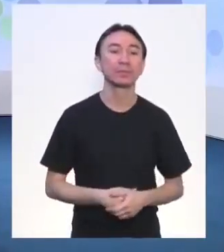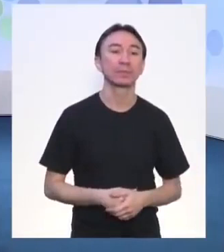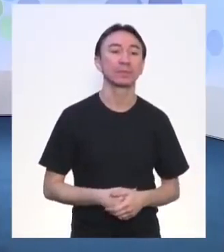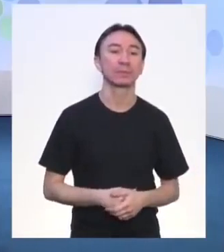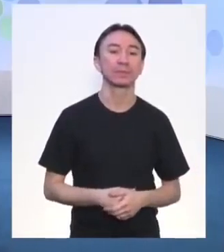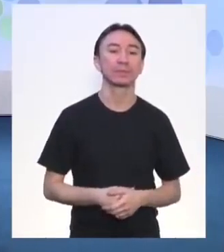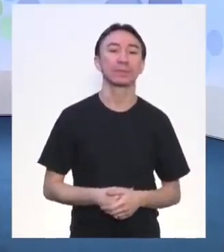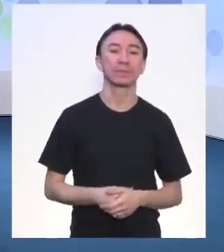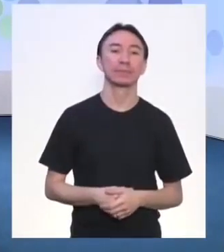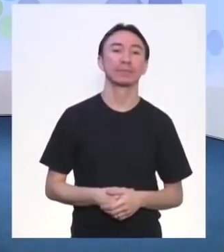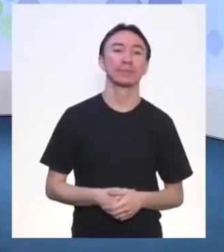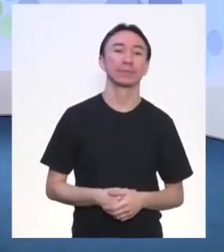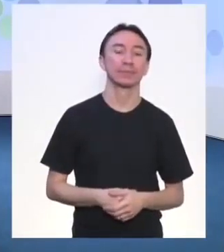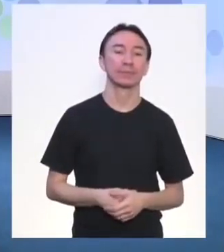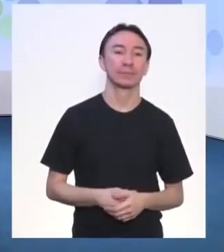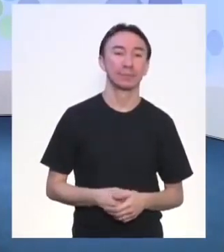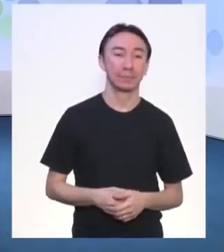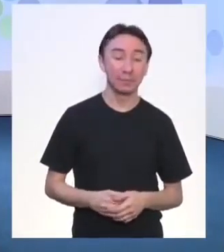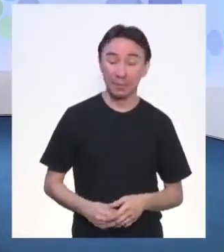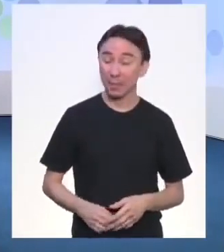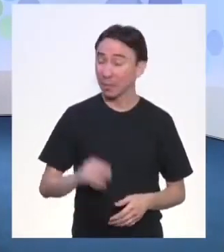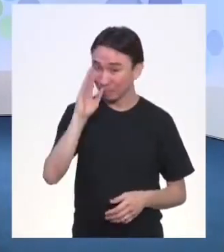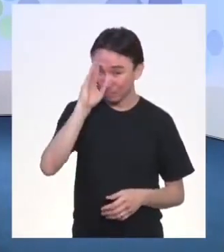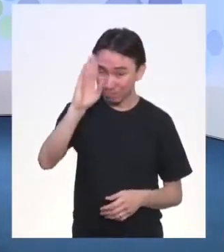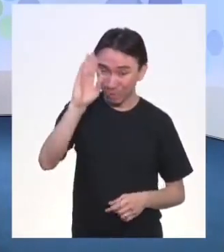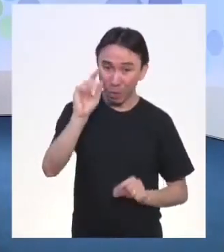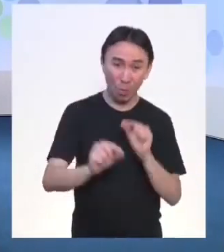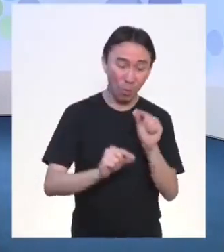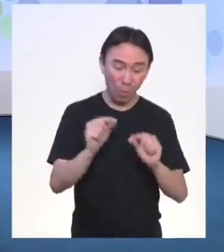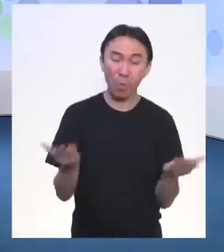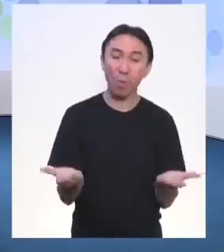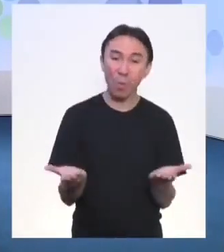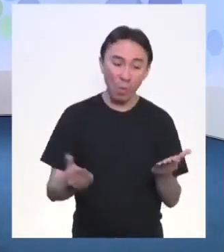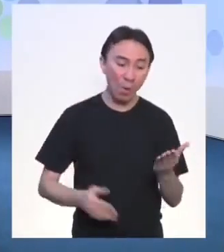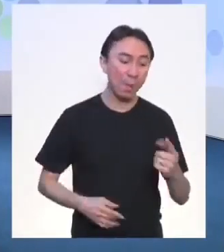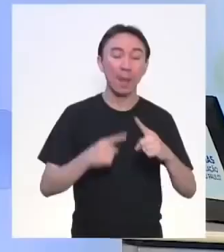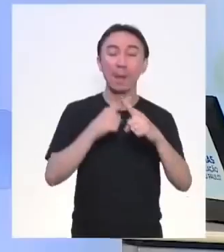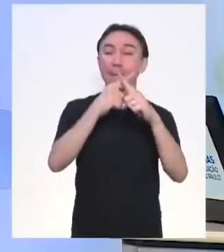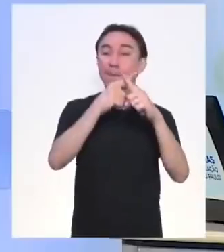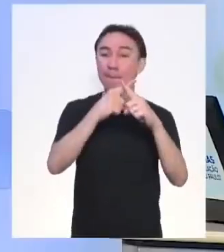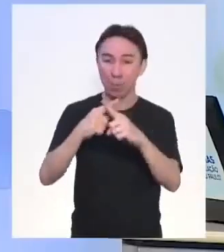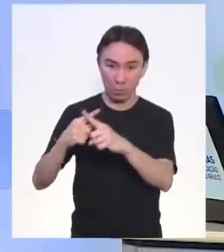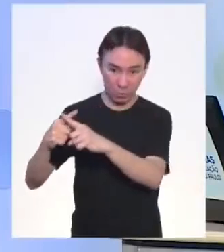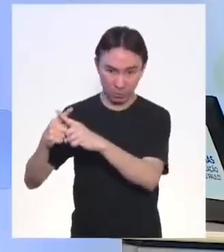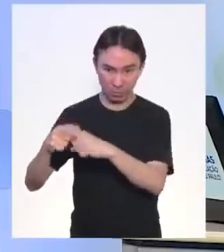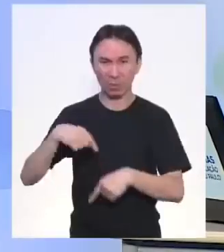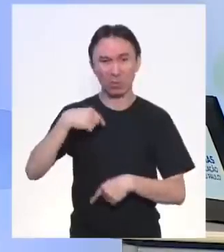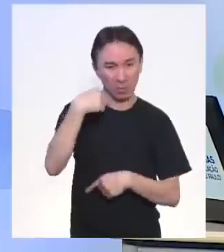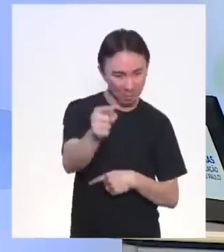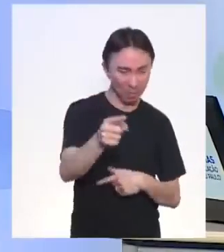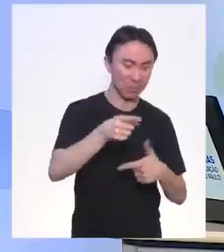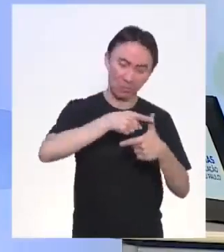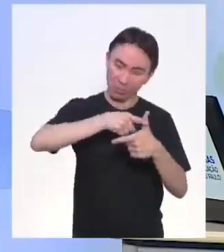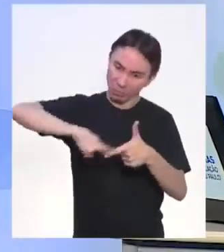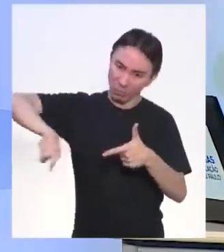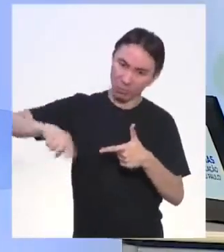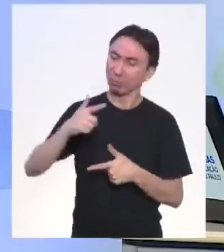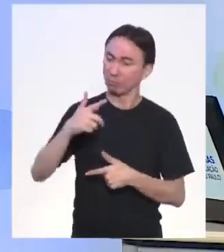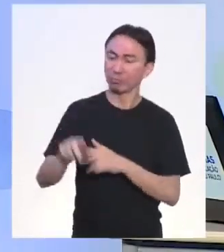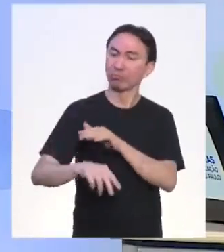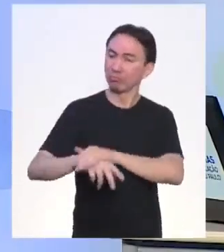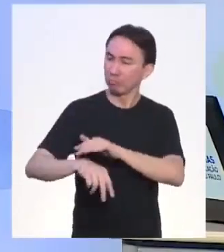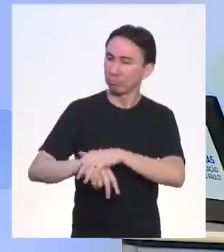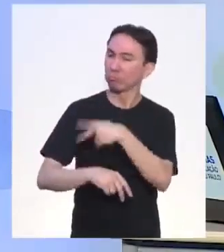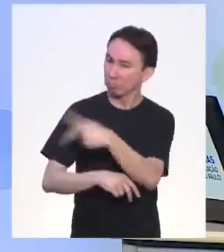Sim. Vamos comentar principalmente sobre os múltiplos, tá? Os divisores, depois o professor Tony vai dar seguimento com vocês. Então, a